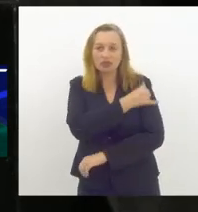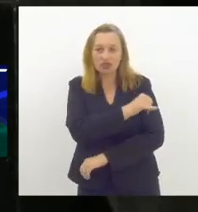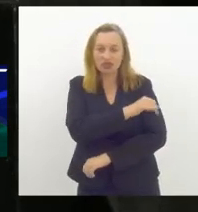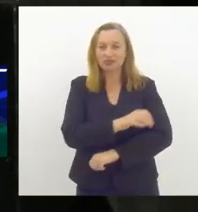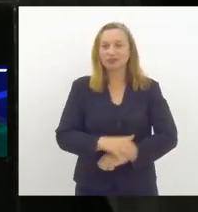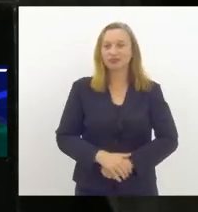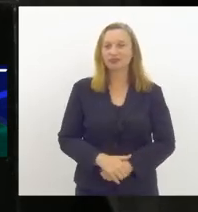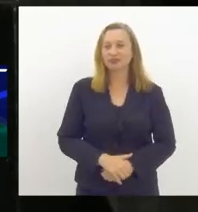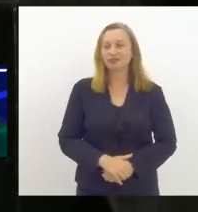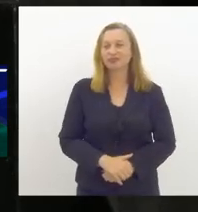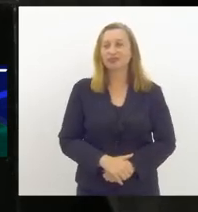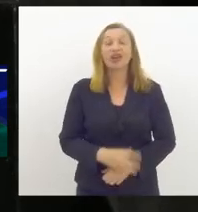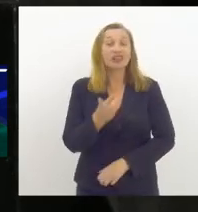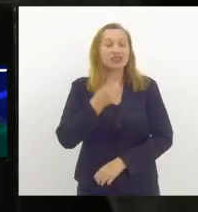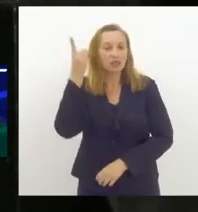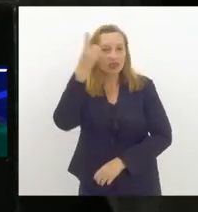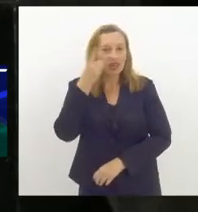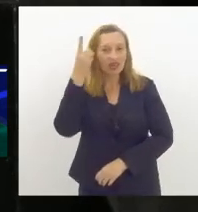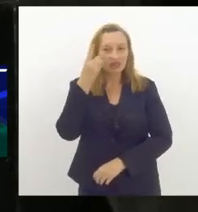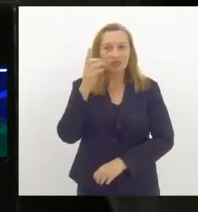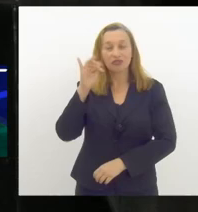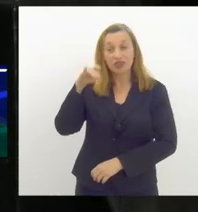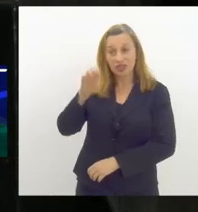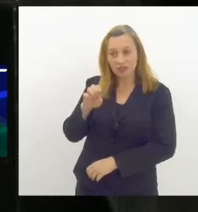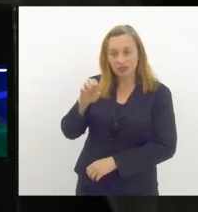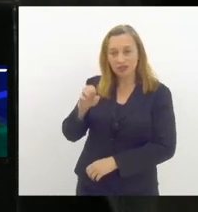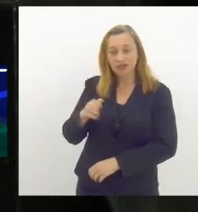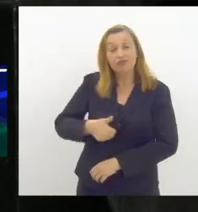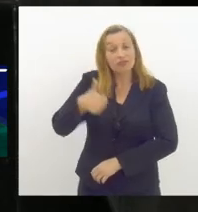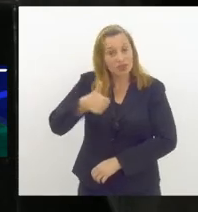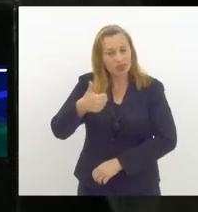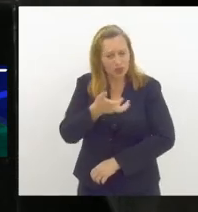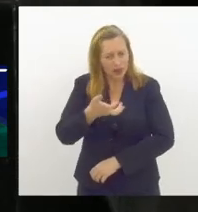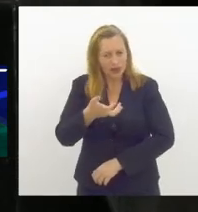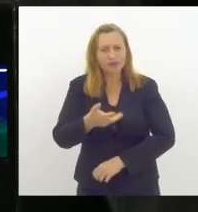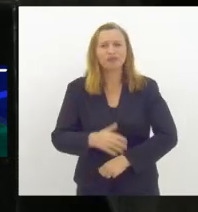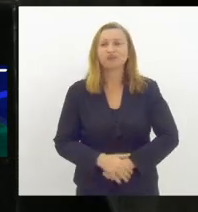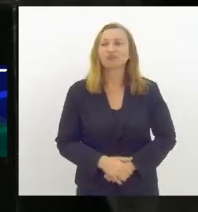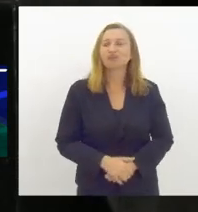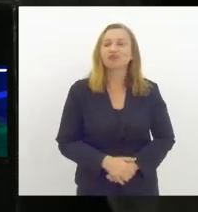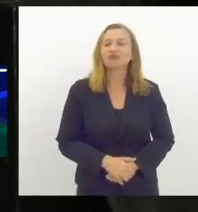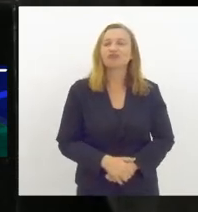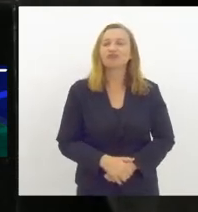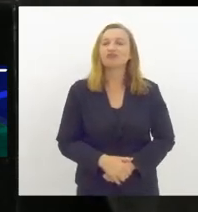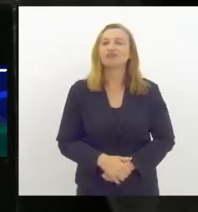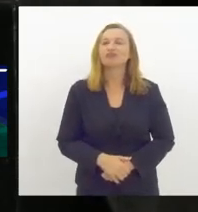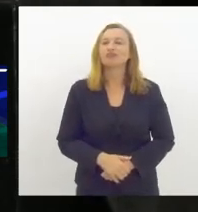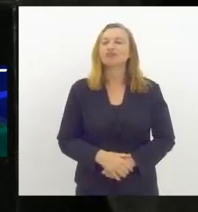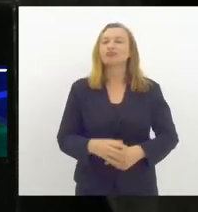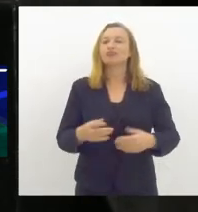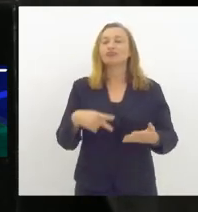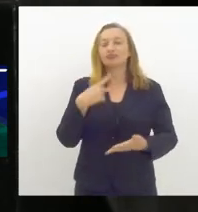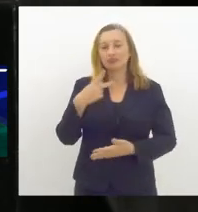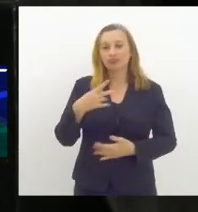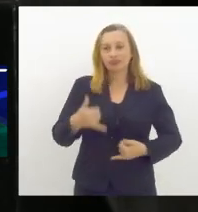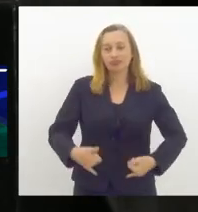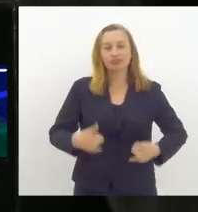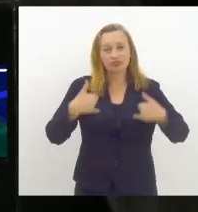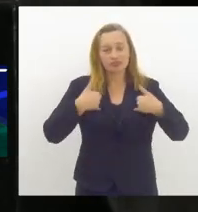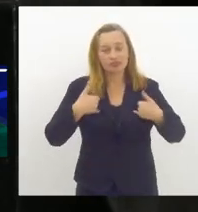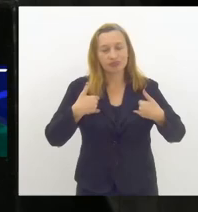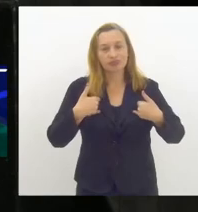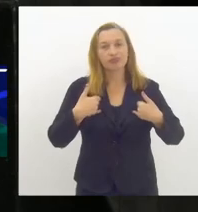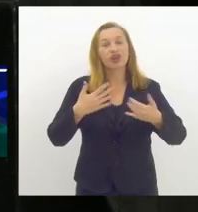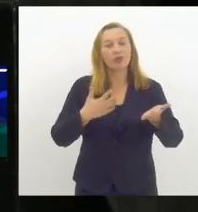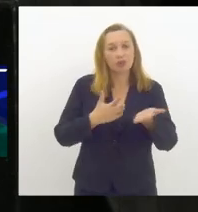Janeiro o deputado Felipe eu quero em primeiro lugar a recordar com orgulho que